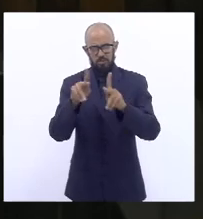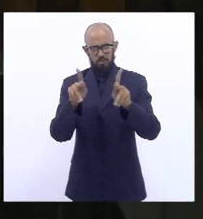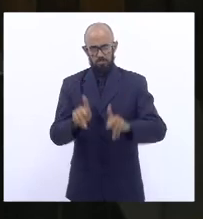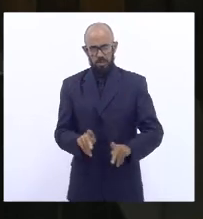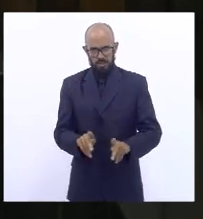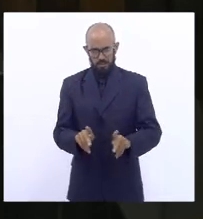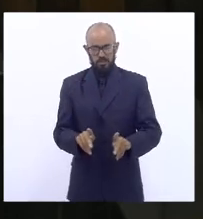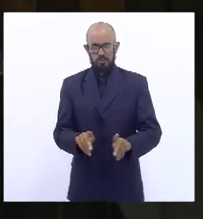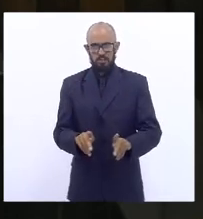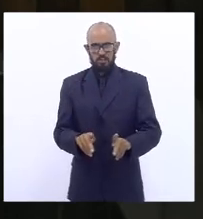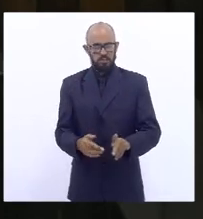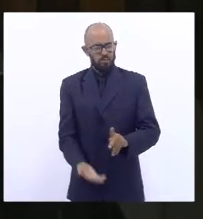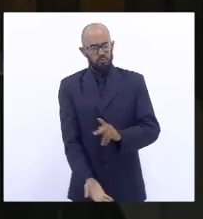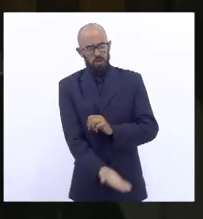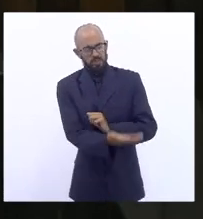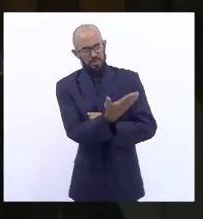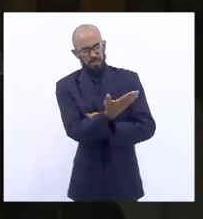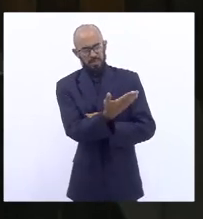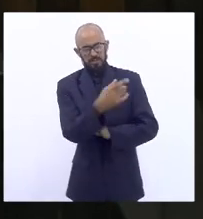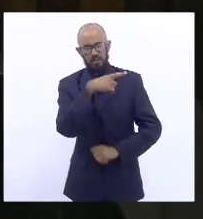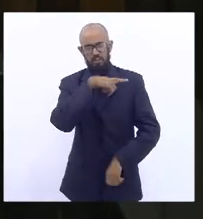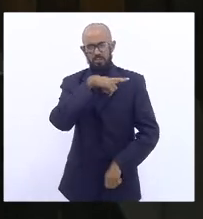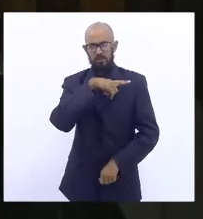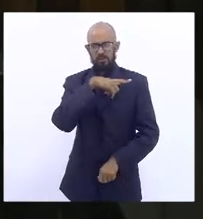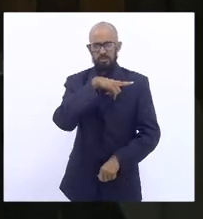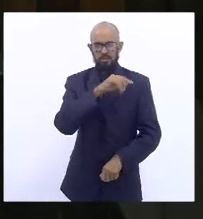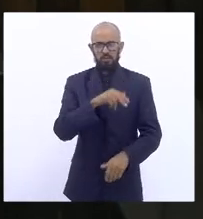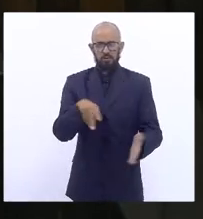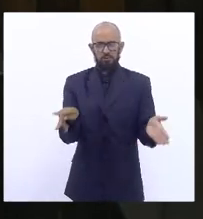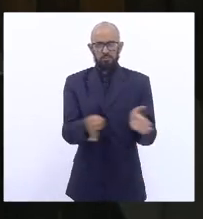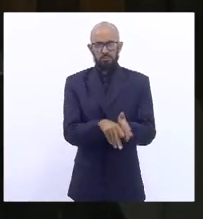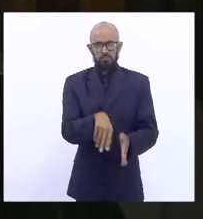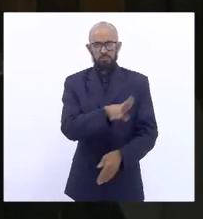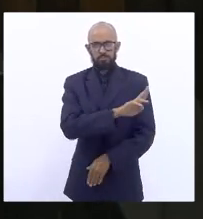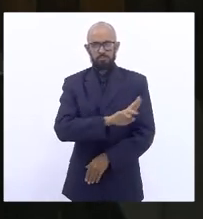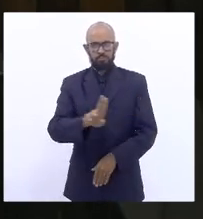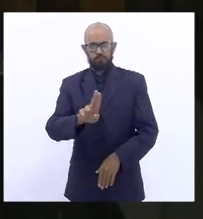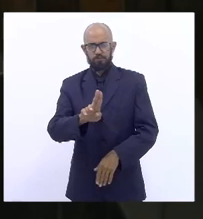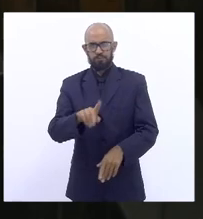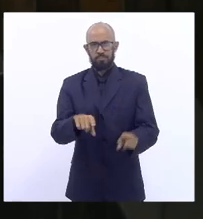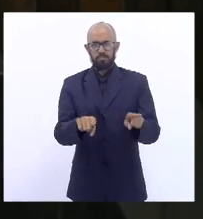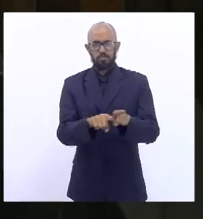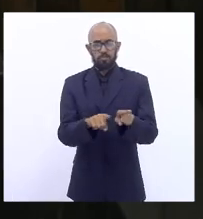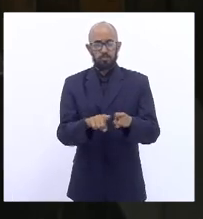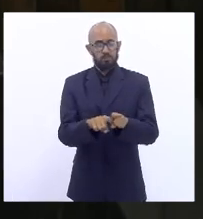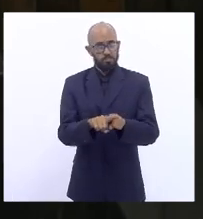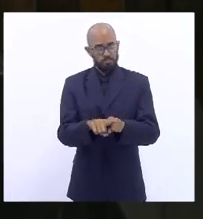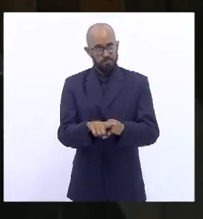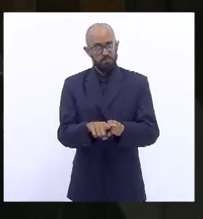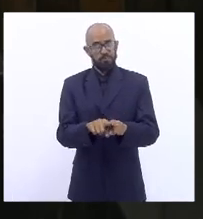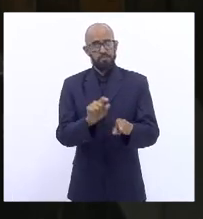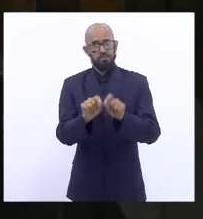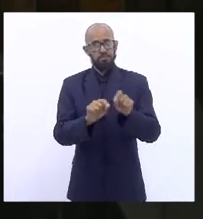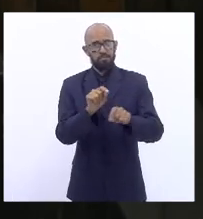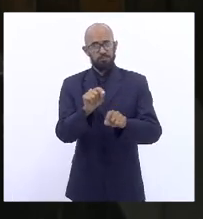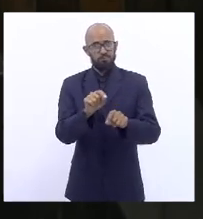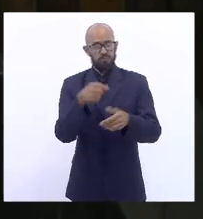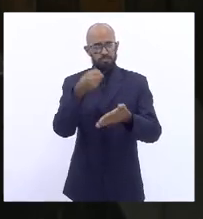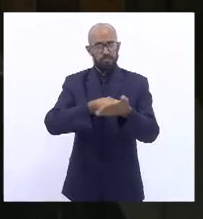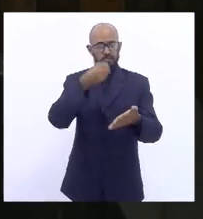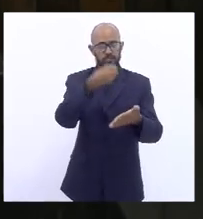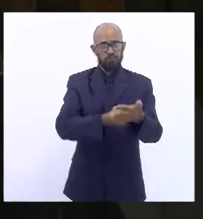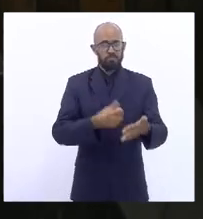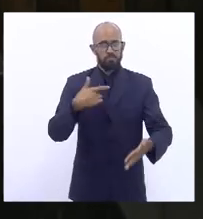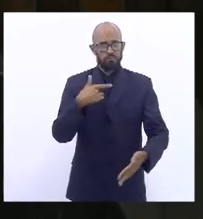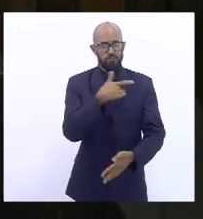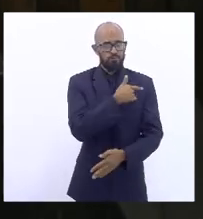paz que Vossa Excelência carrega no seu próprio nome, e também referência na luta pela saúde,